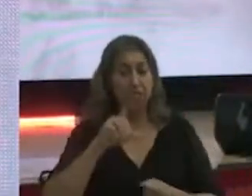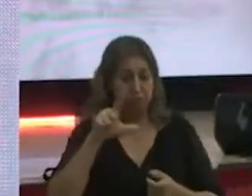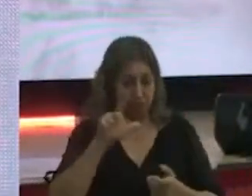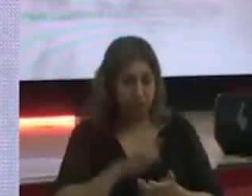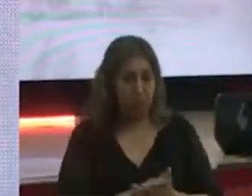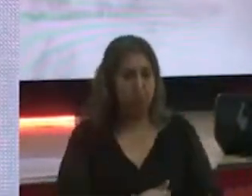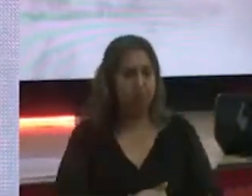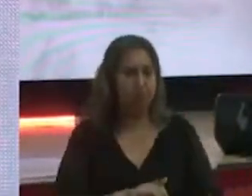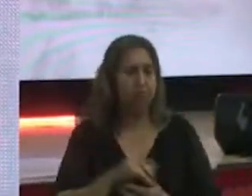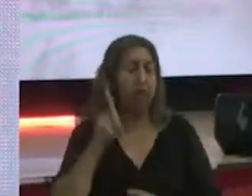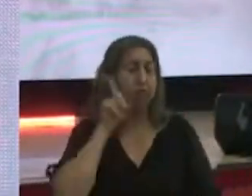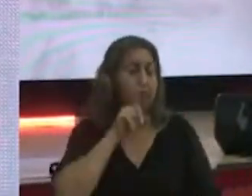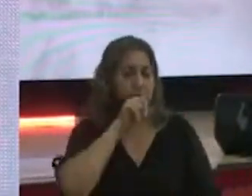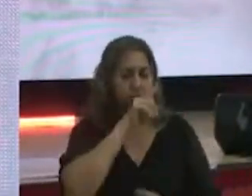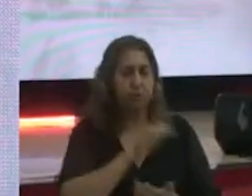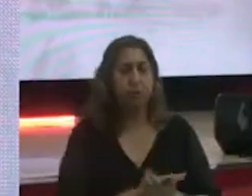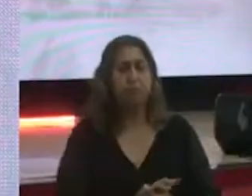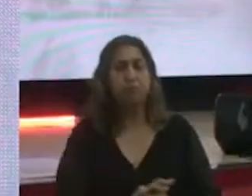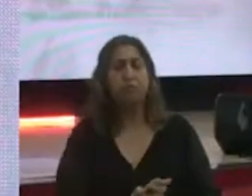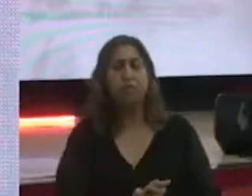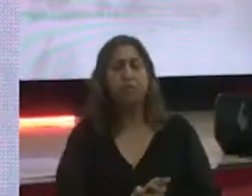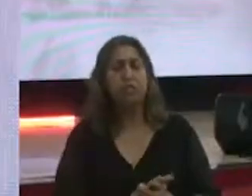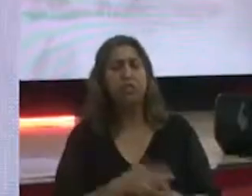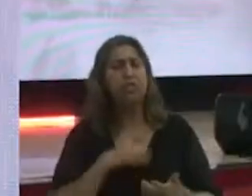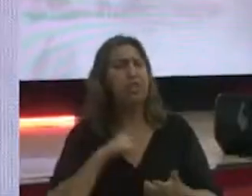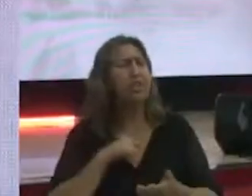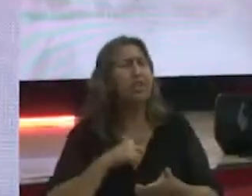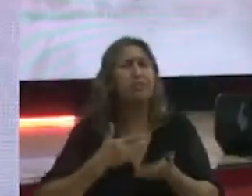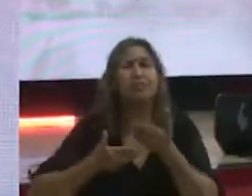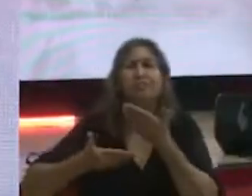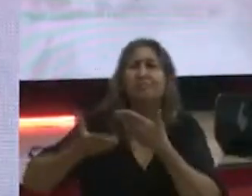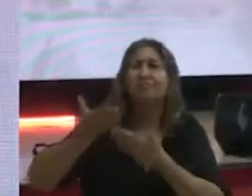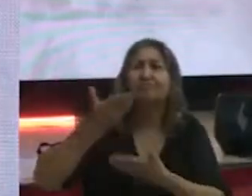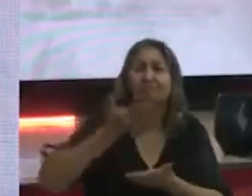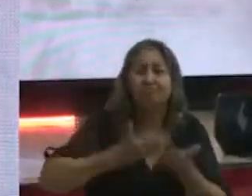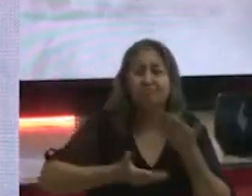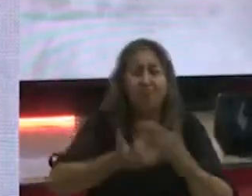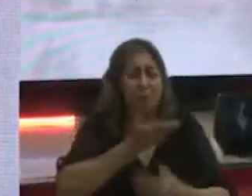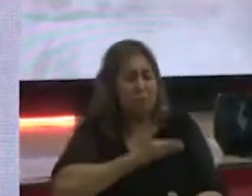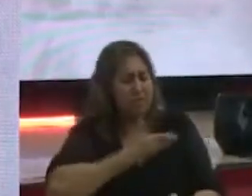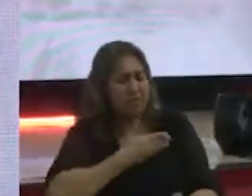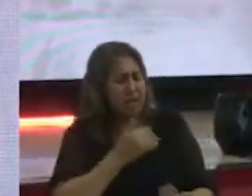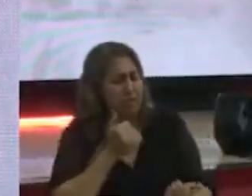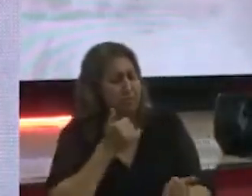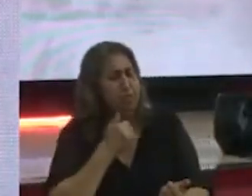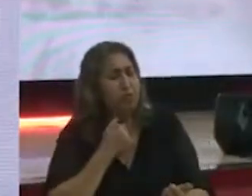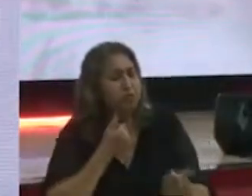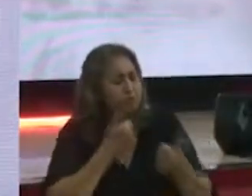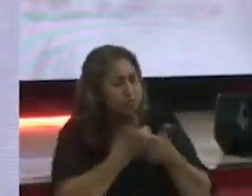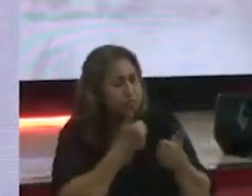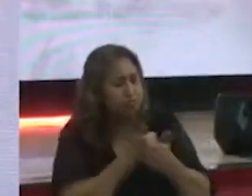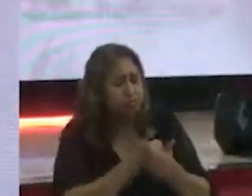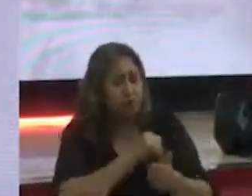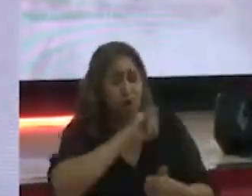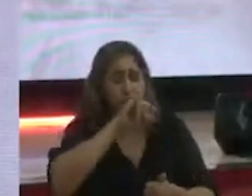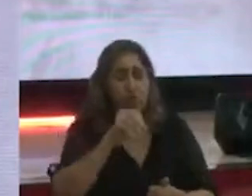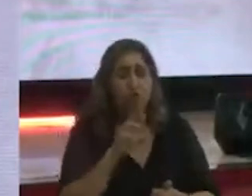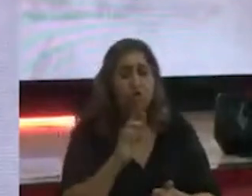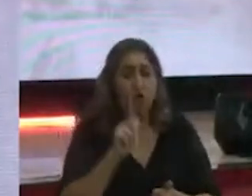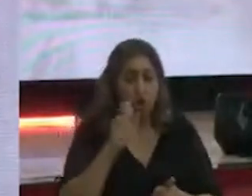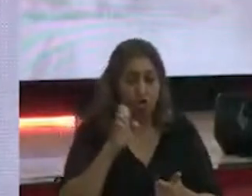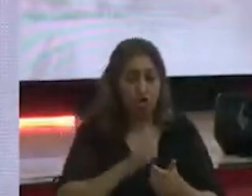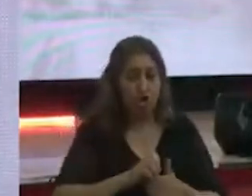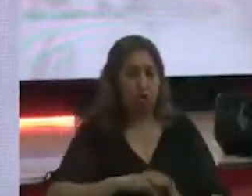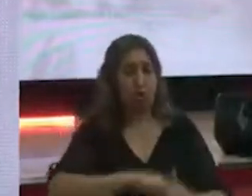Americana e ele cultivou uma amizade muito próxima com George Washington que era um general Líder na